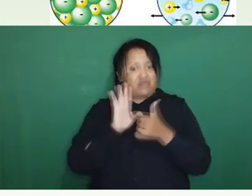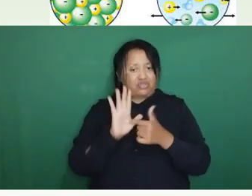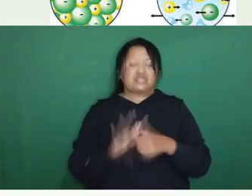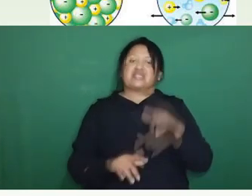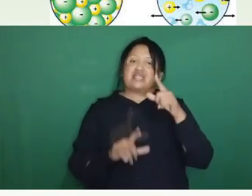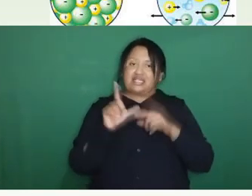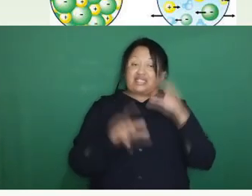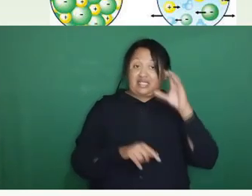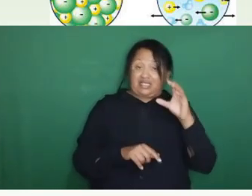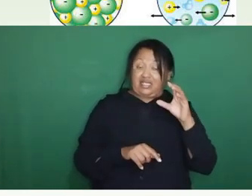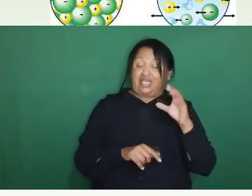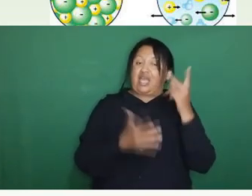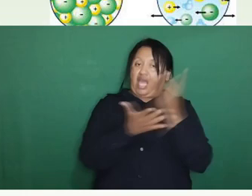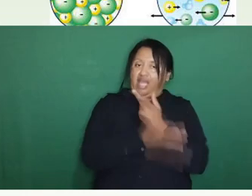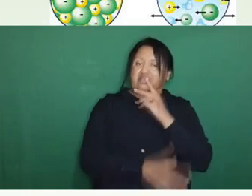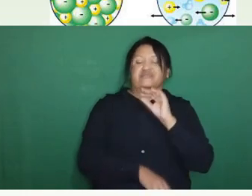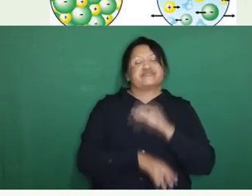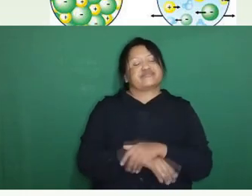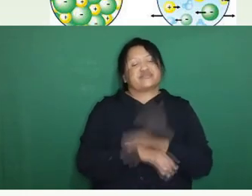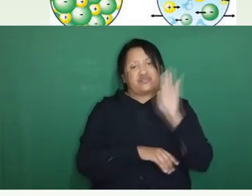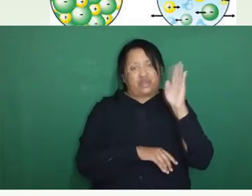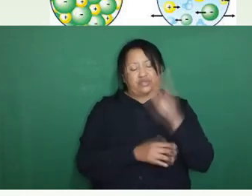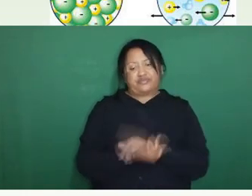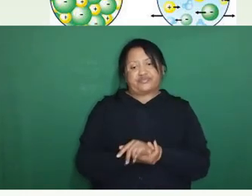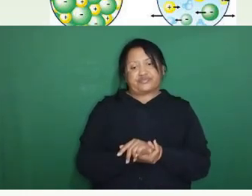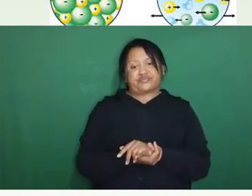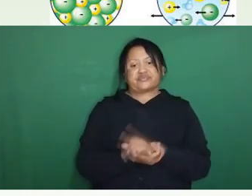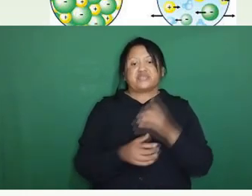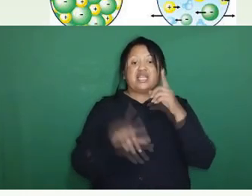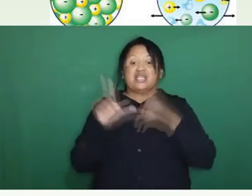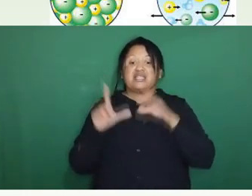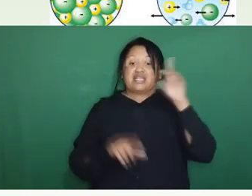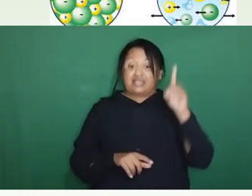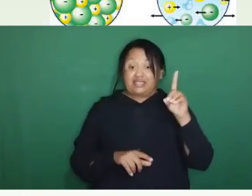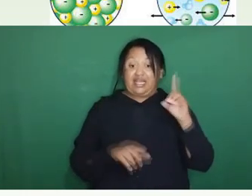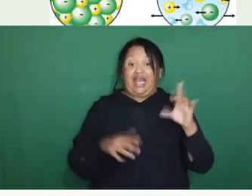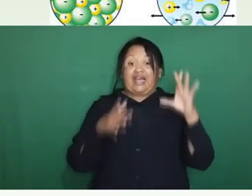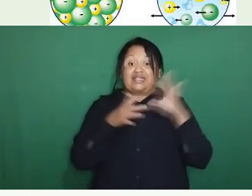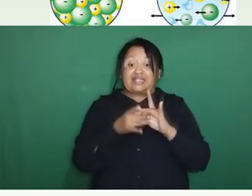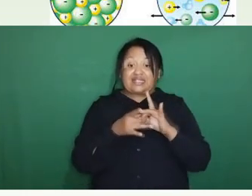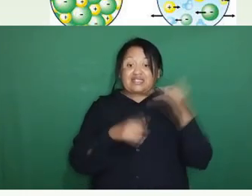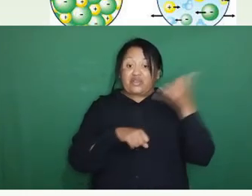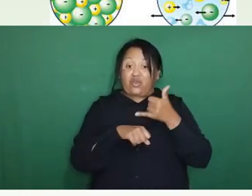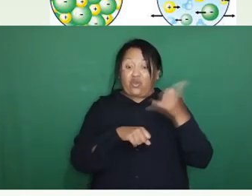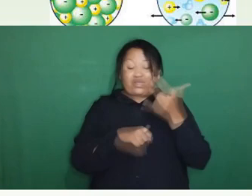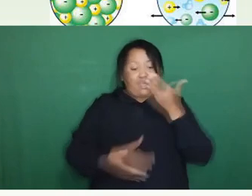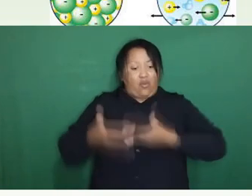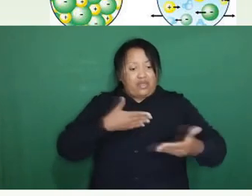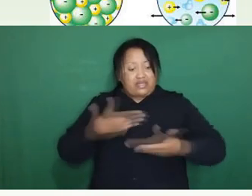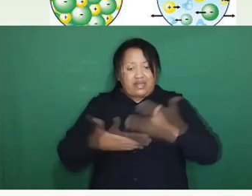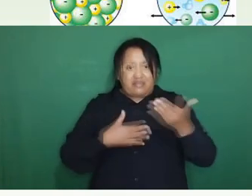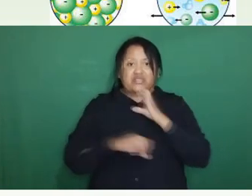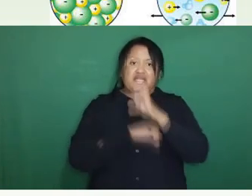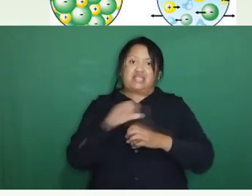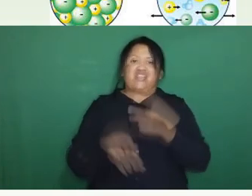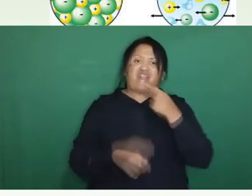letra d a ligação iônica ocorre através do compartilhamento de elétrons a gente tinha falado que não né não